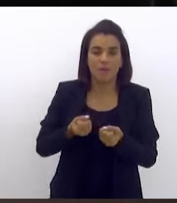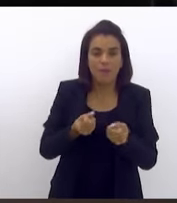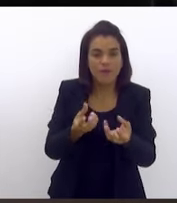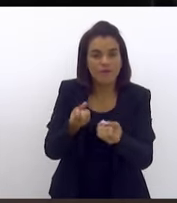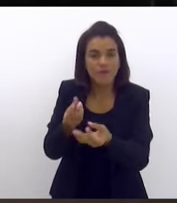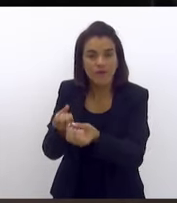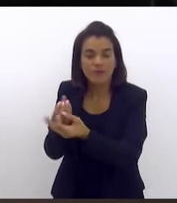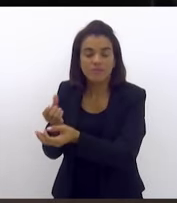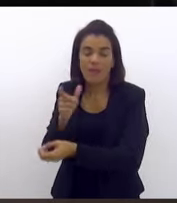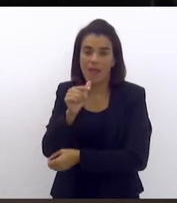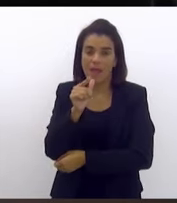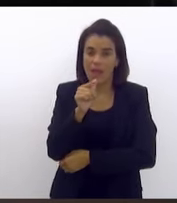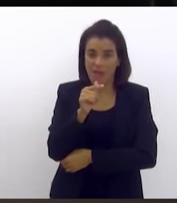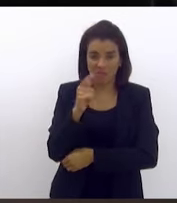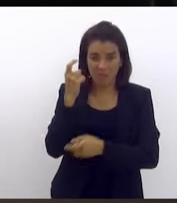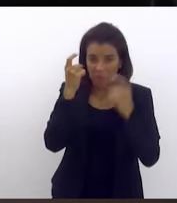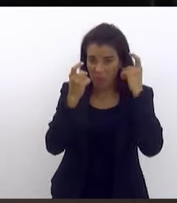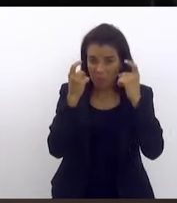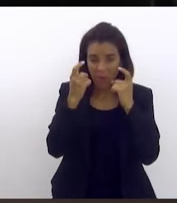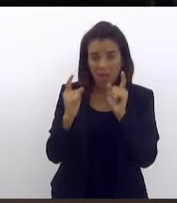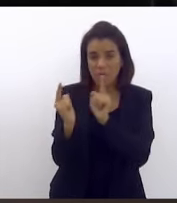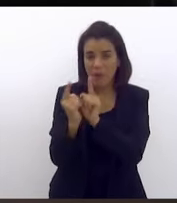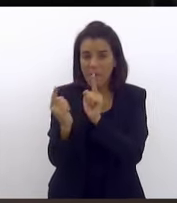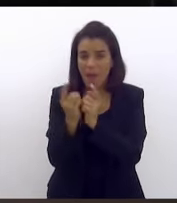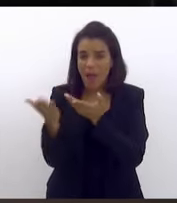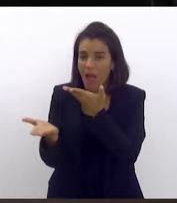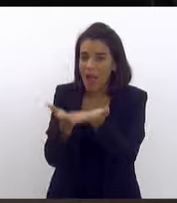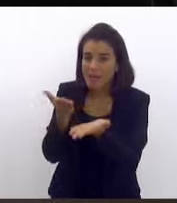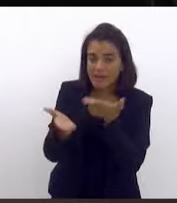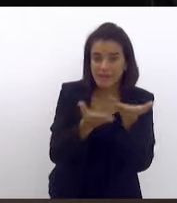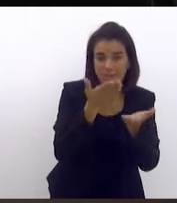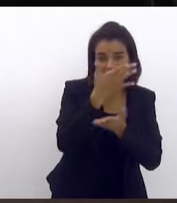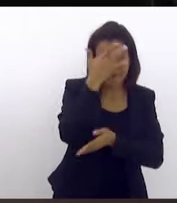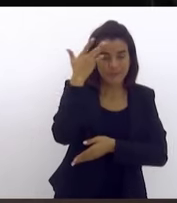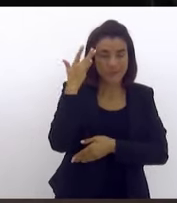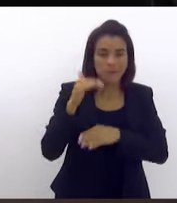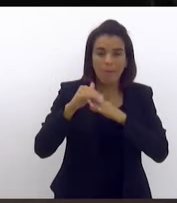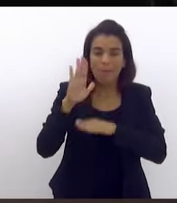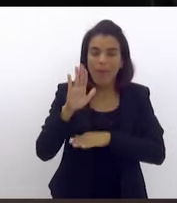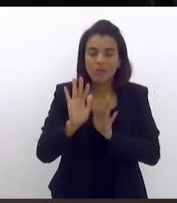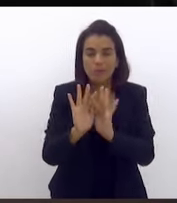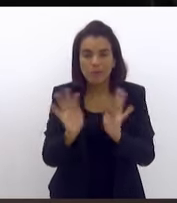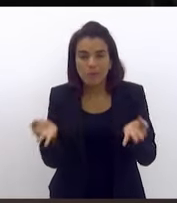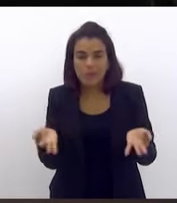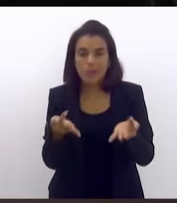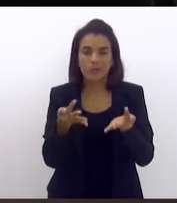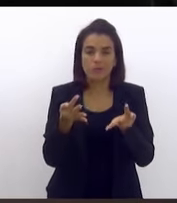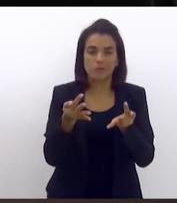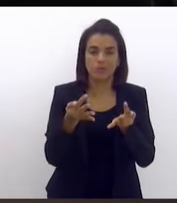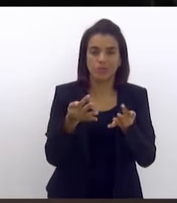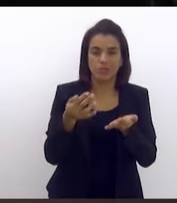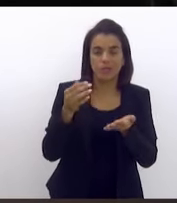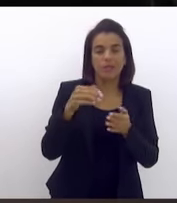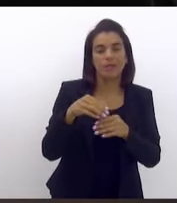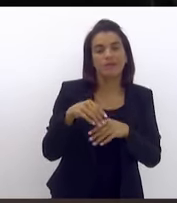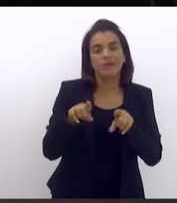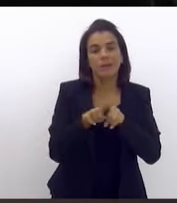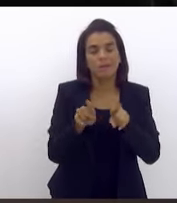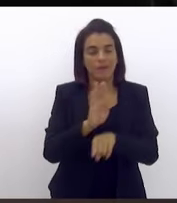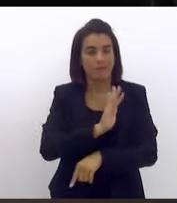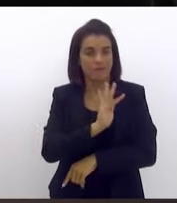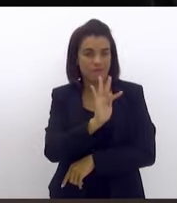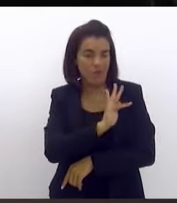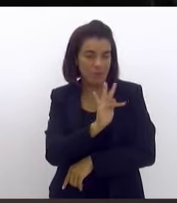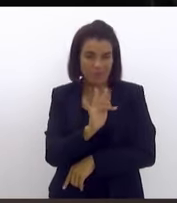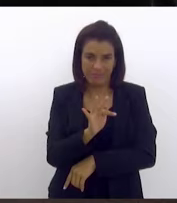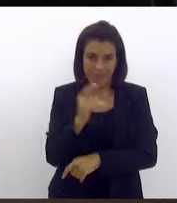estão preocupadas com o atendimento da população, principalmente aquelas mais carentes da área da região metropolitana, da Baixada Fluminense. Estão